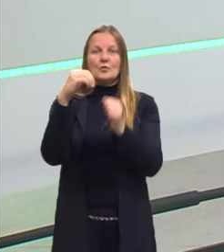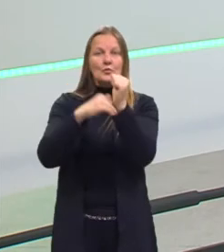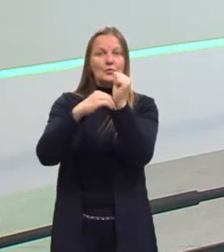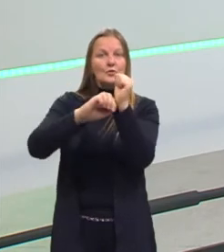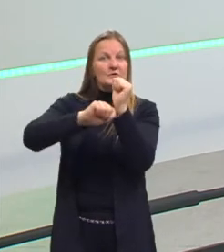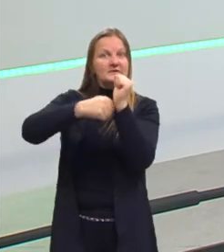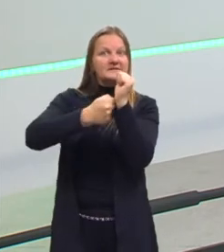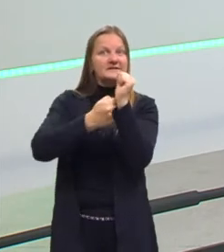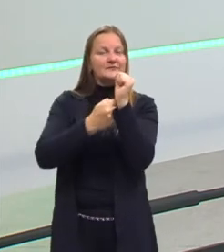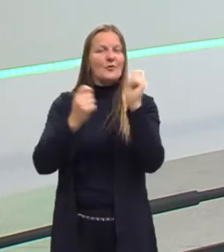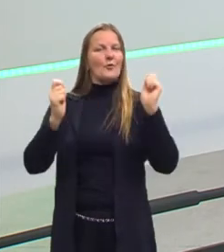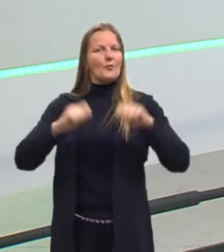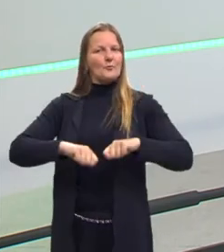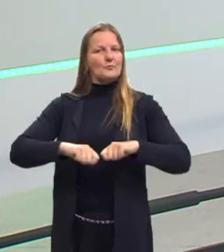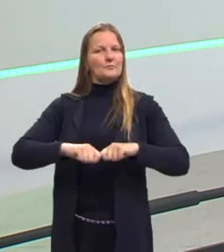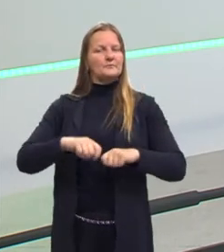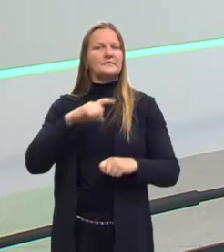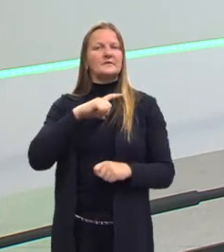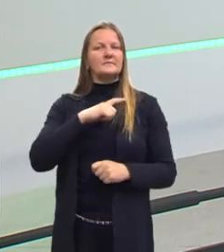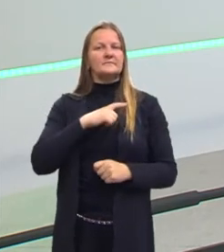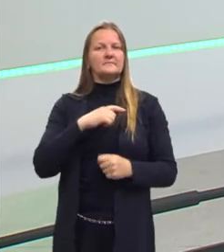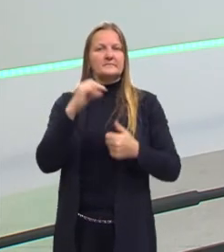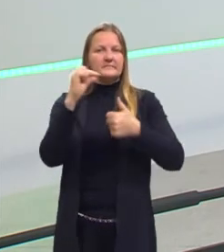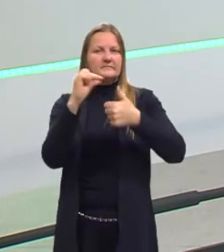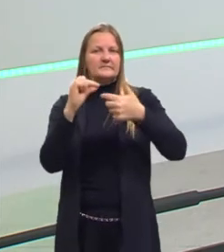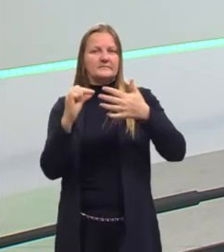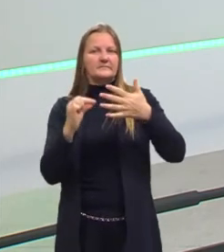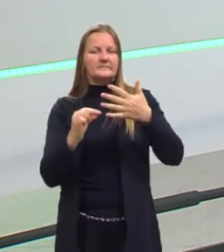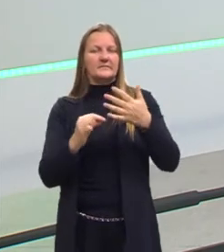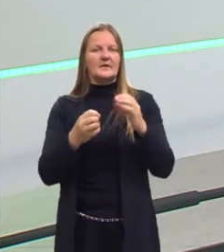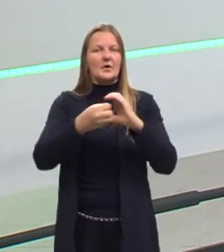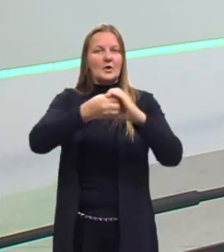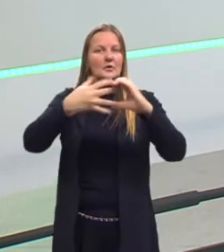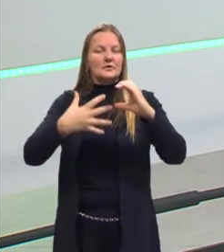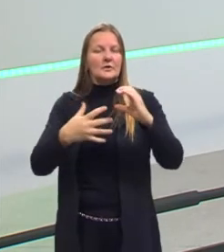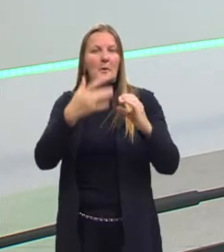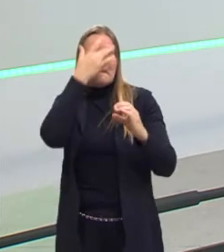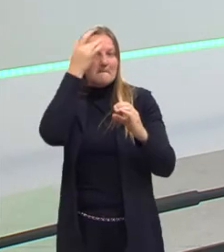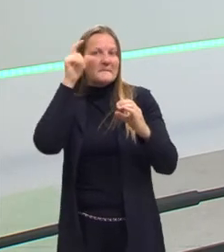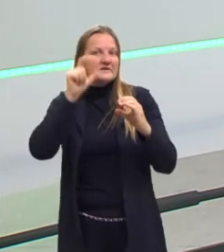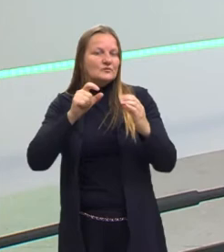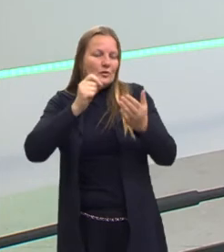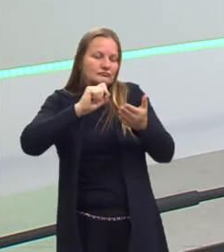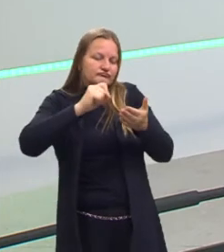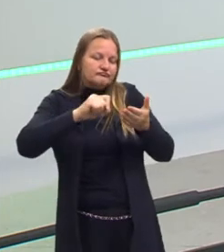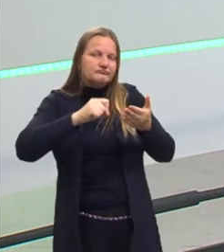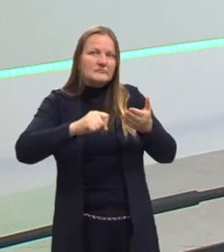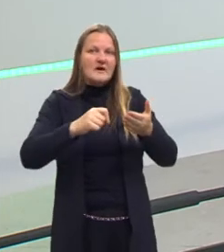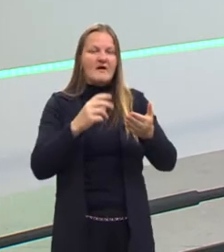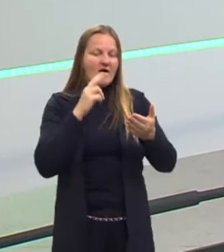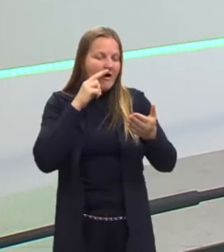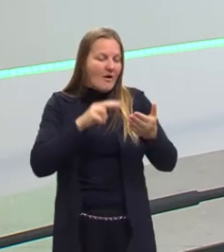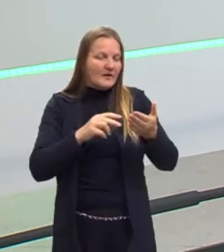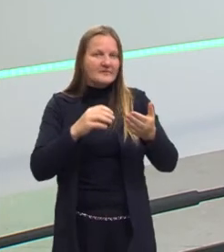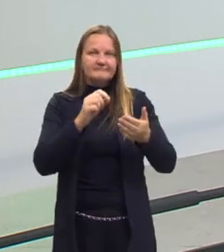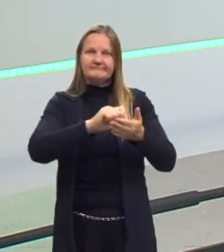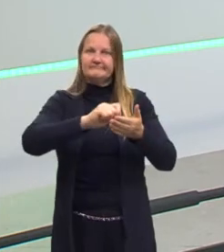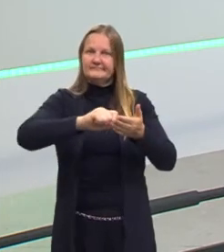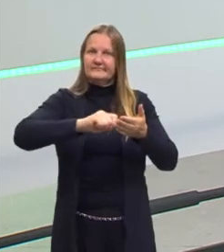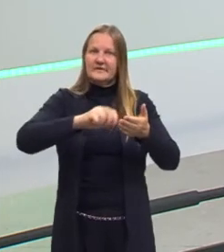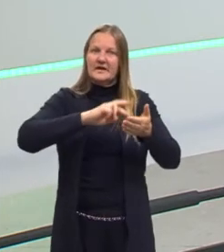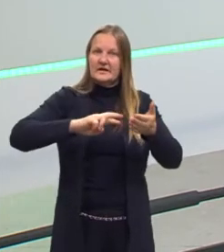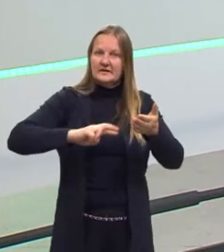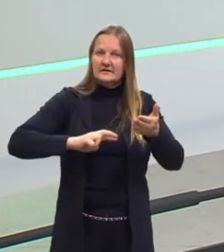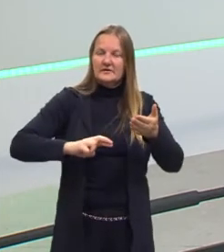das cinco competências que são usadas como critério de correção pelo avaliador né porque quem tá corrigindo a tua